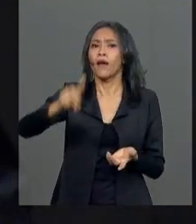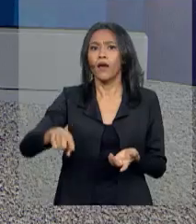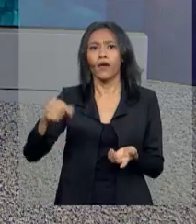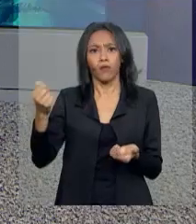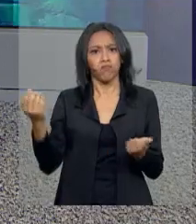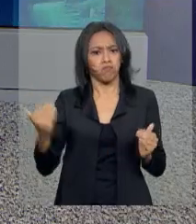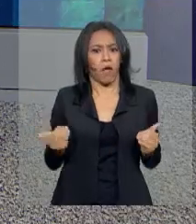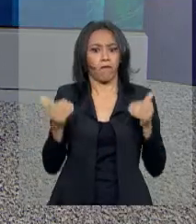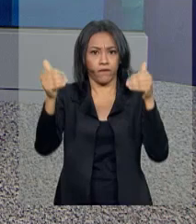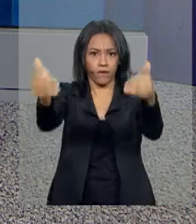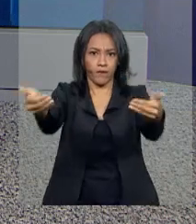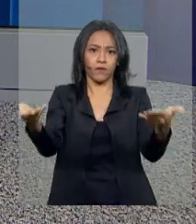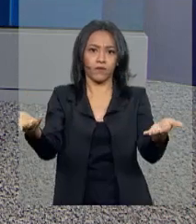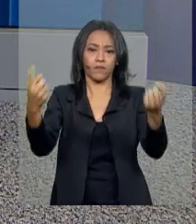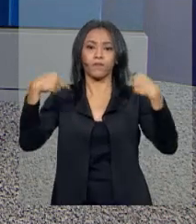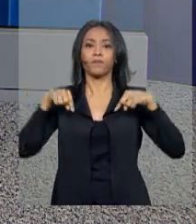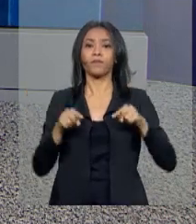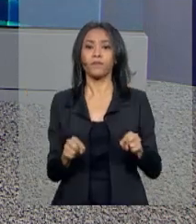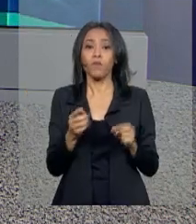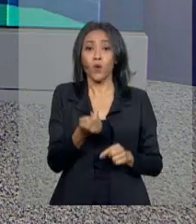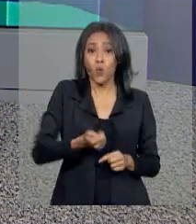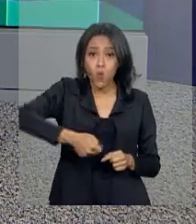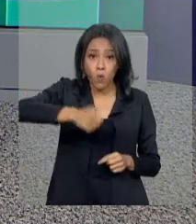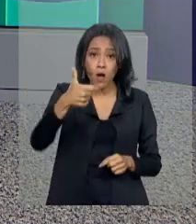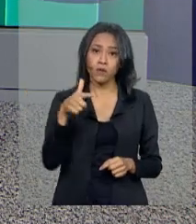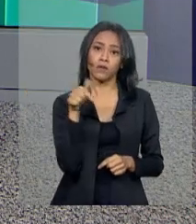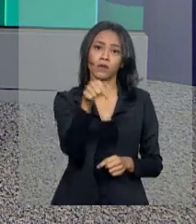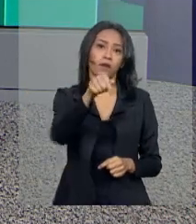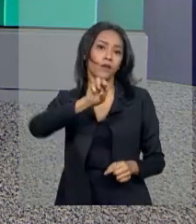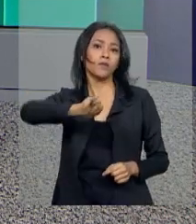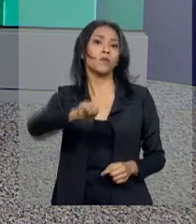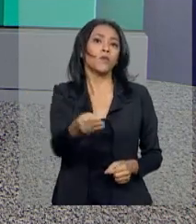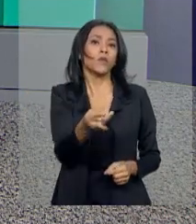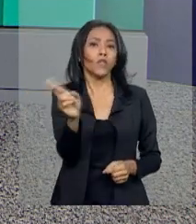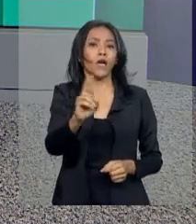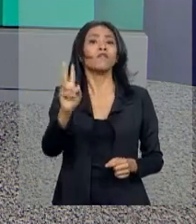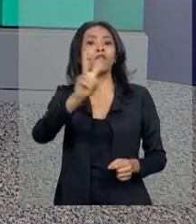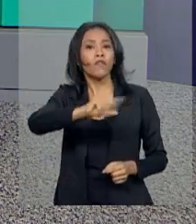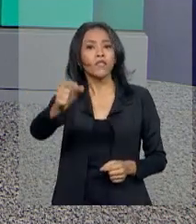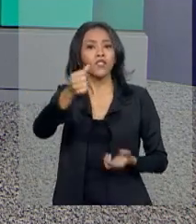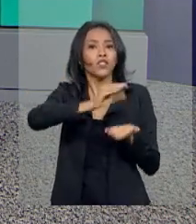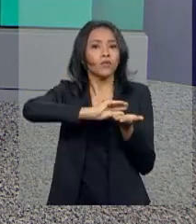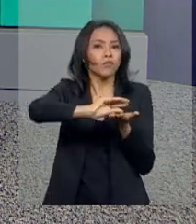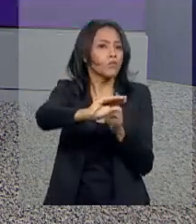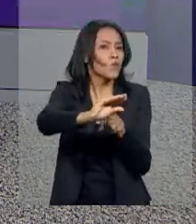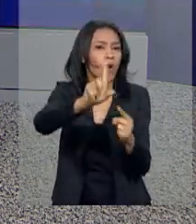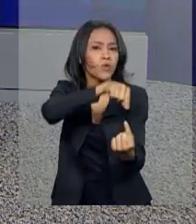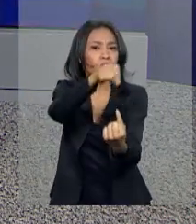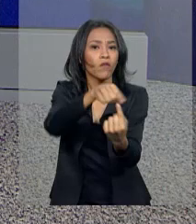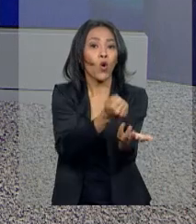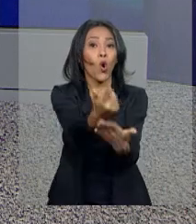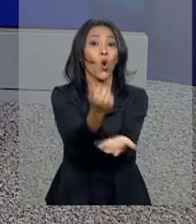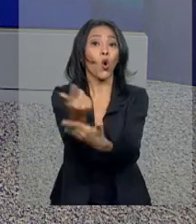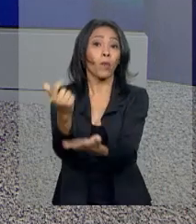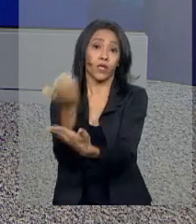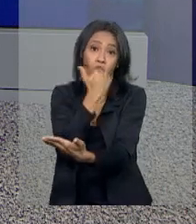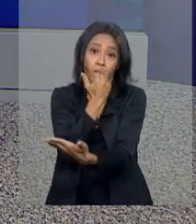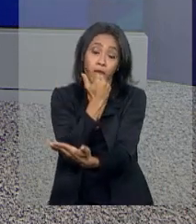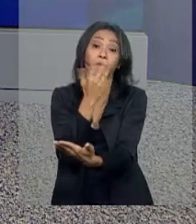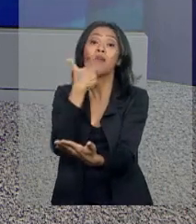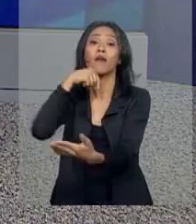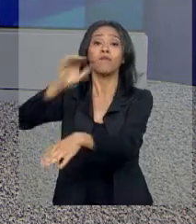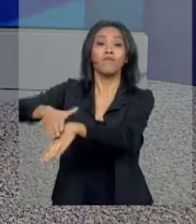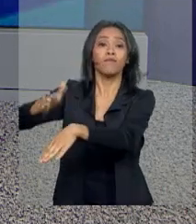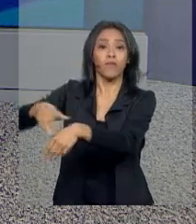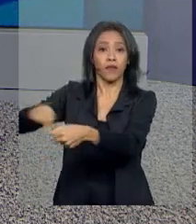avanço. Quase 7 milhões de reais vão ser investidos na compra de alimentos produzidos por agricultores familiares de